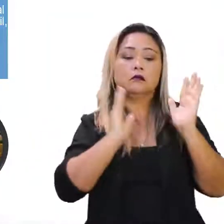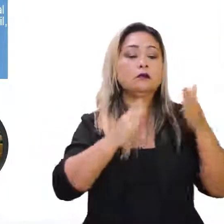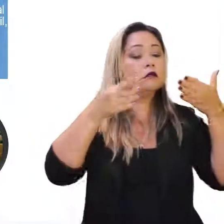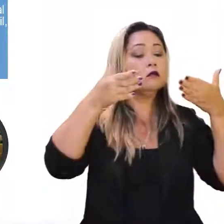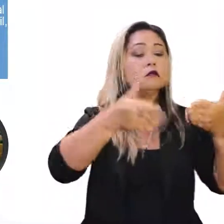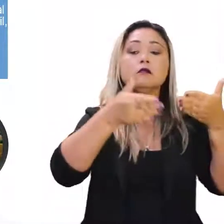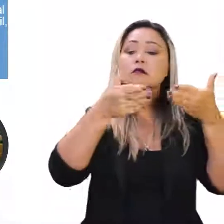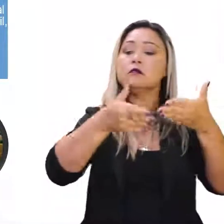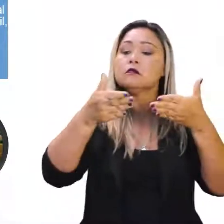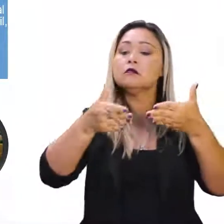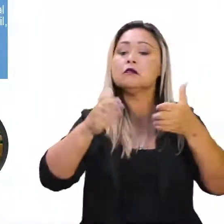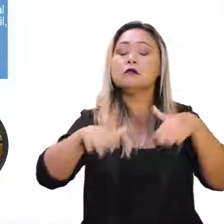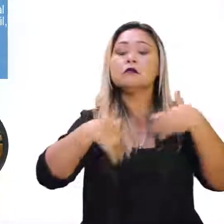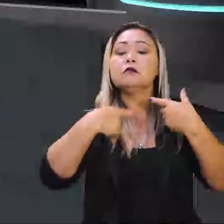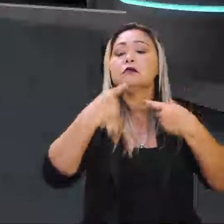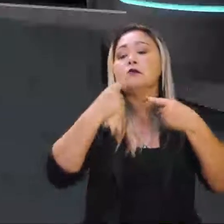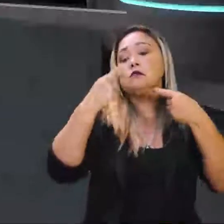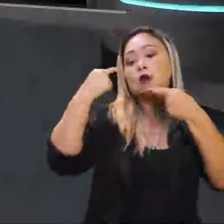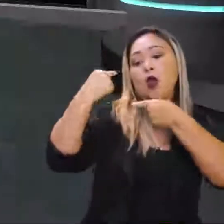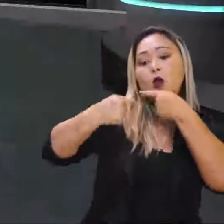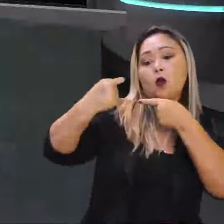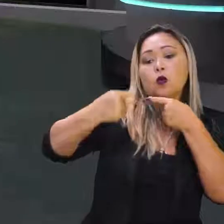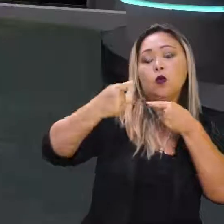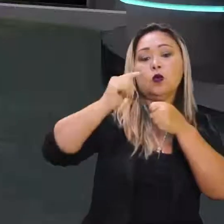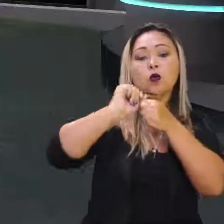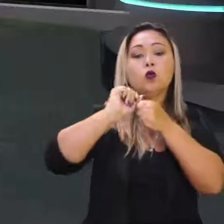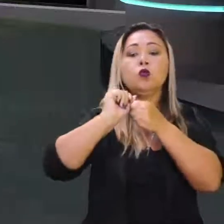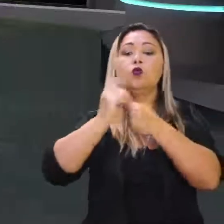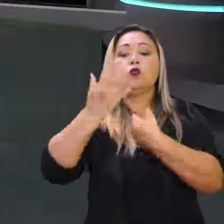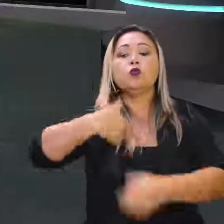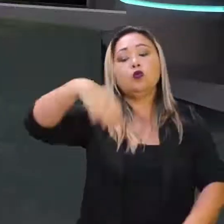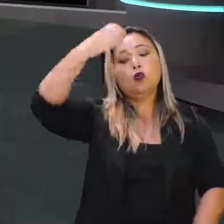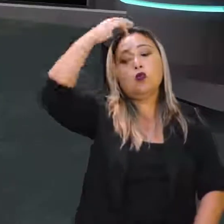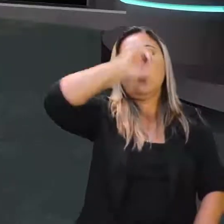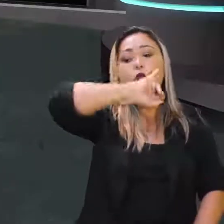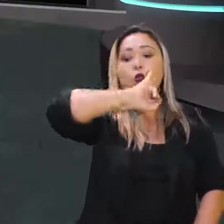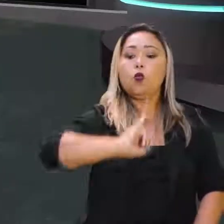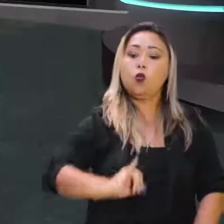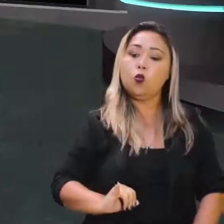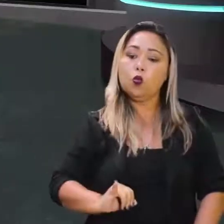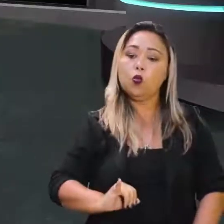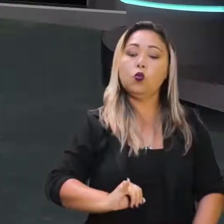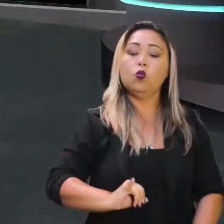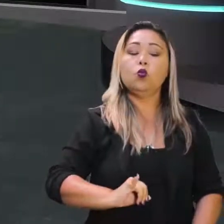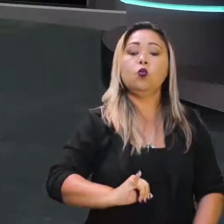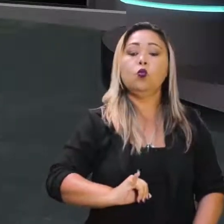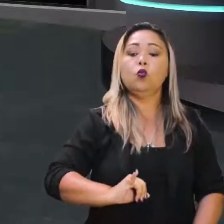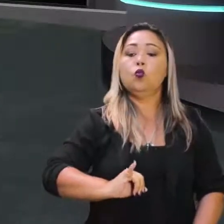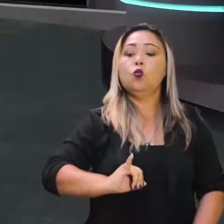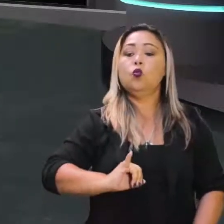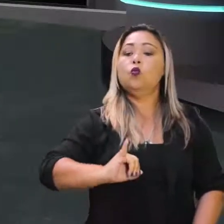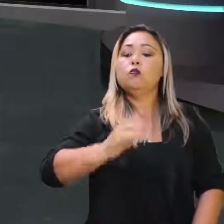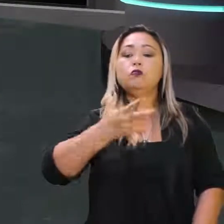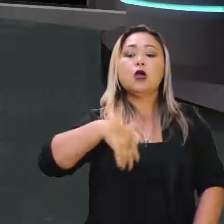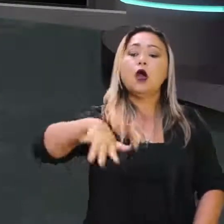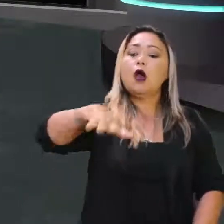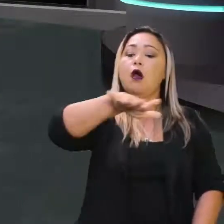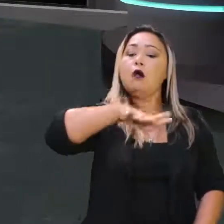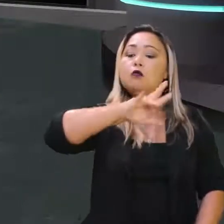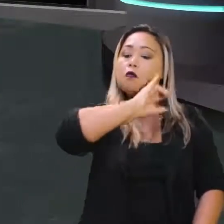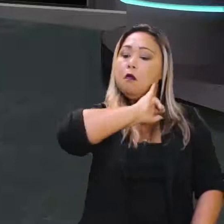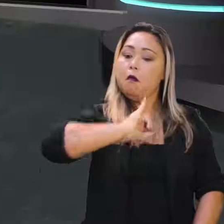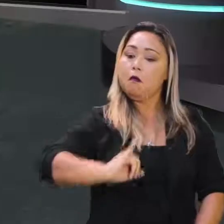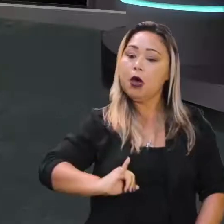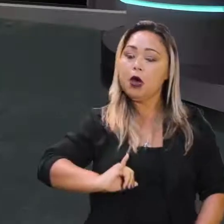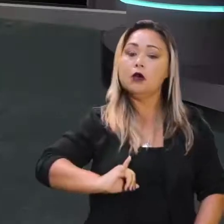enfatizando aí questões políticas ali do imperador, da vida do império,